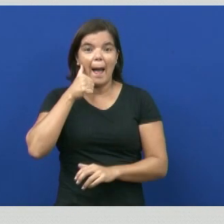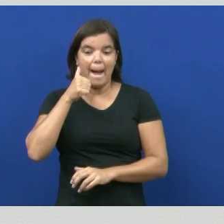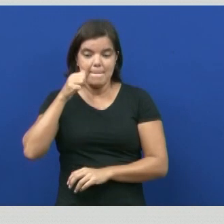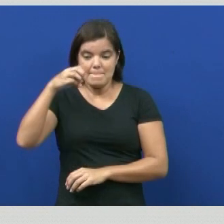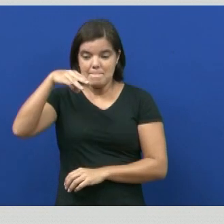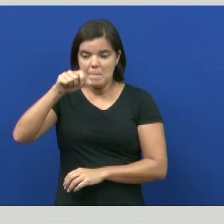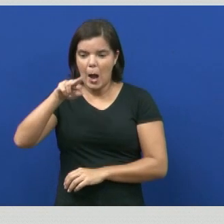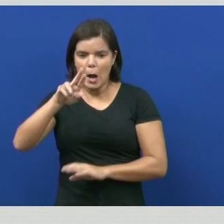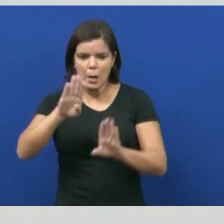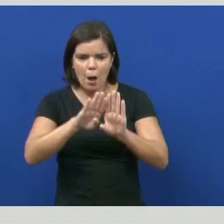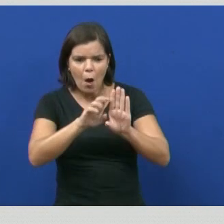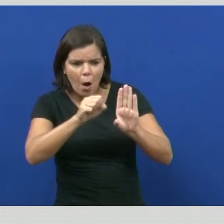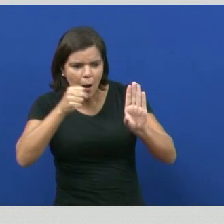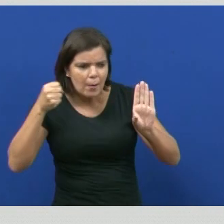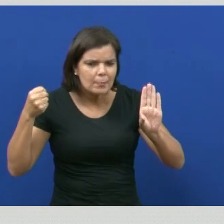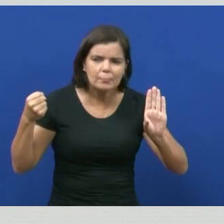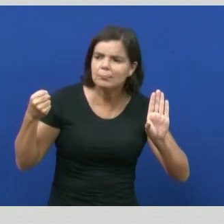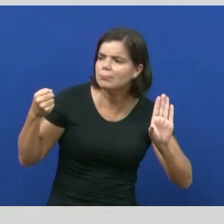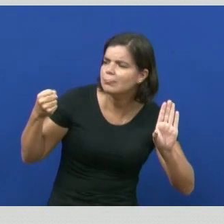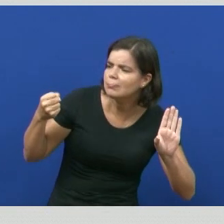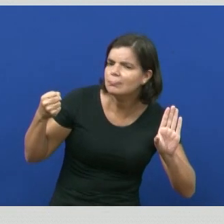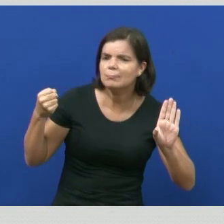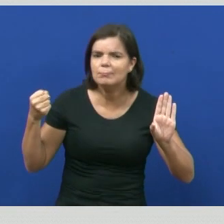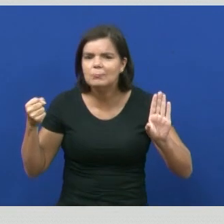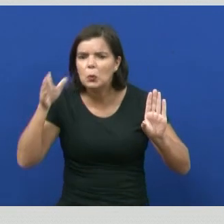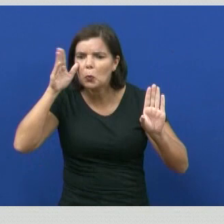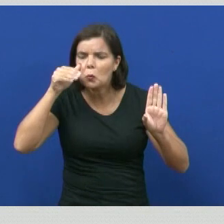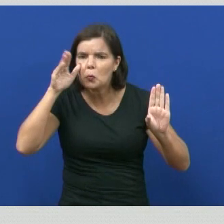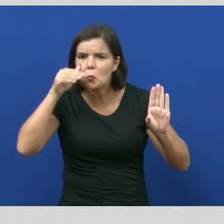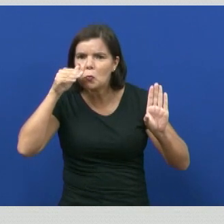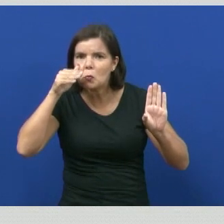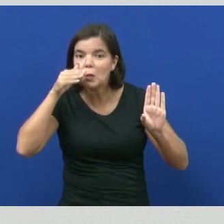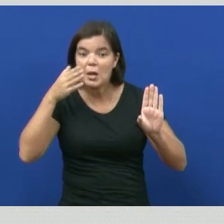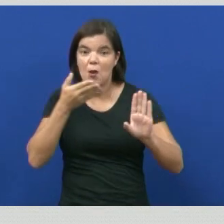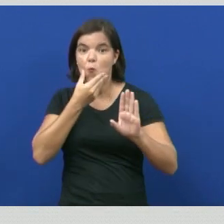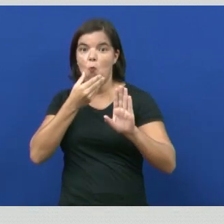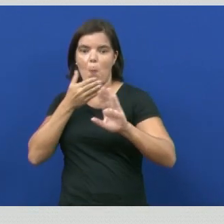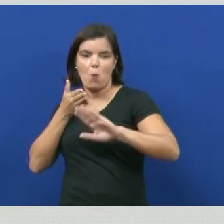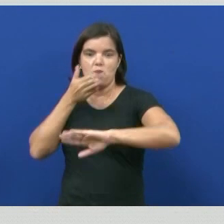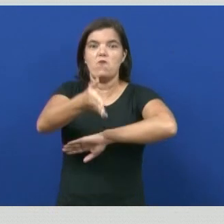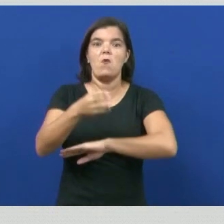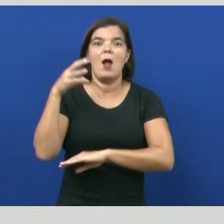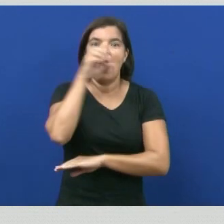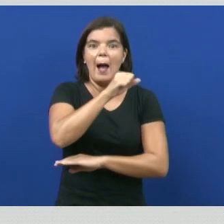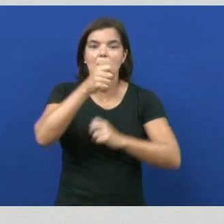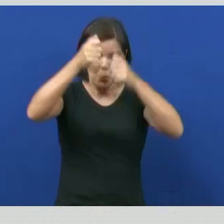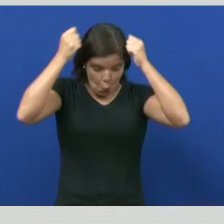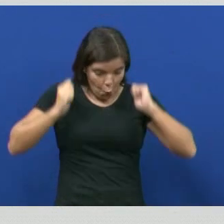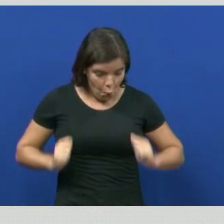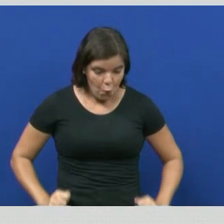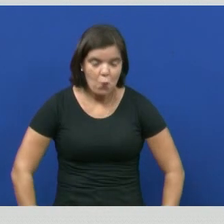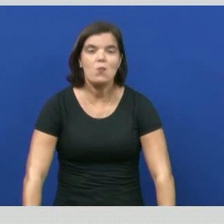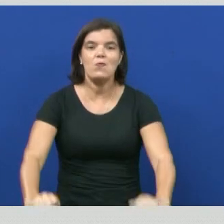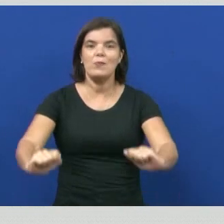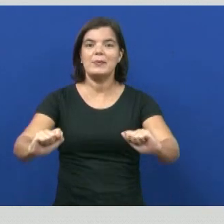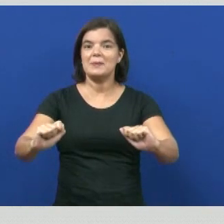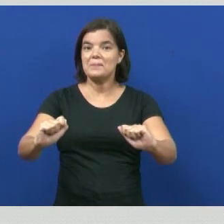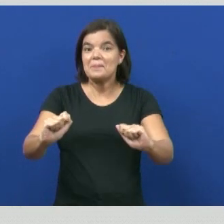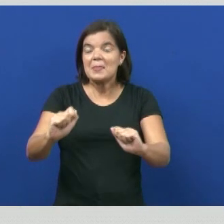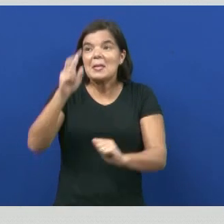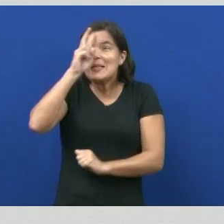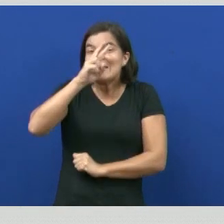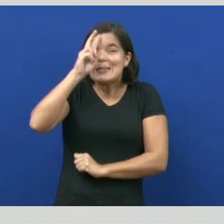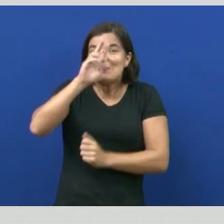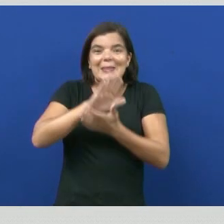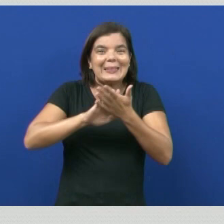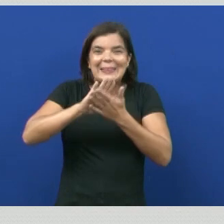do infeliz, abriu finalmente a porta para ver o que era. Entrou como um foguete e vestiu-se precipitadamente, sem nem se